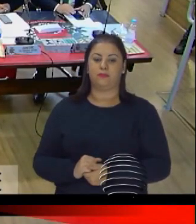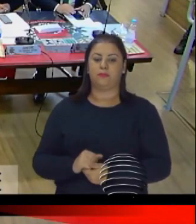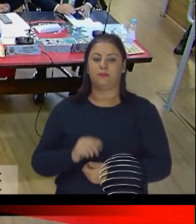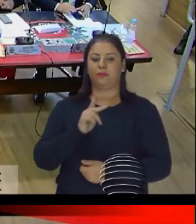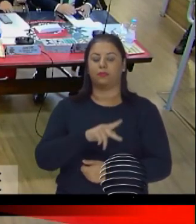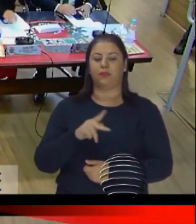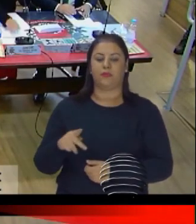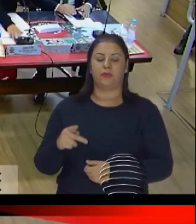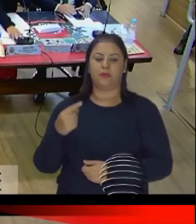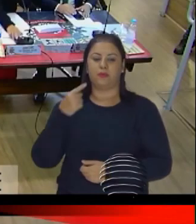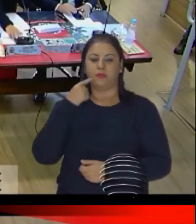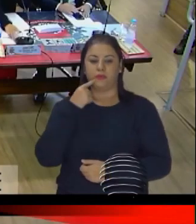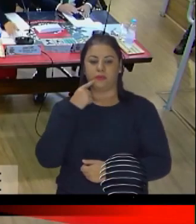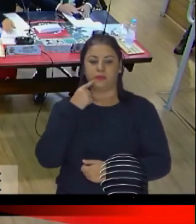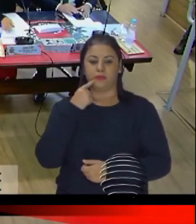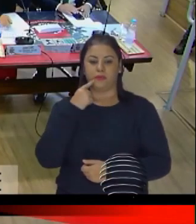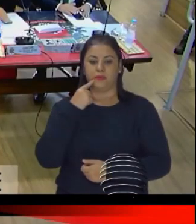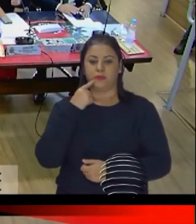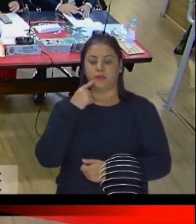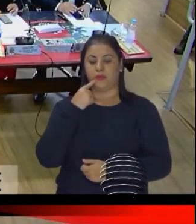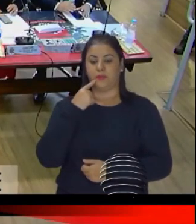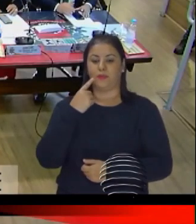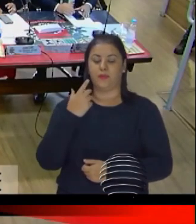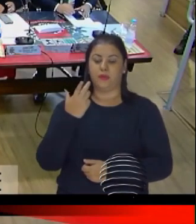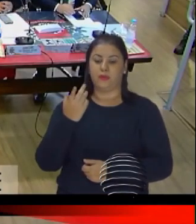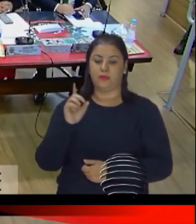Vereadora professora Joana Dardi.